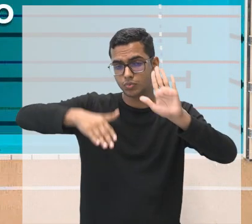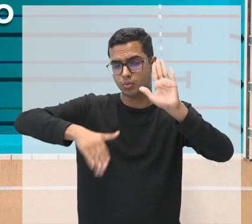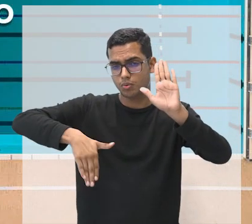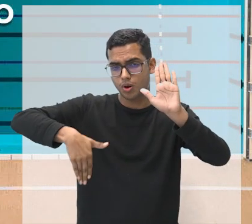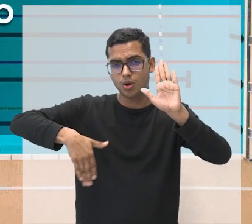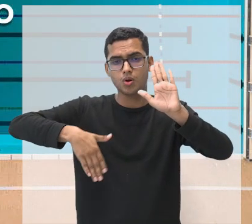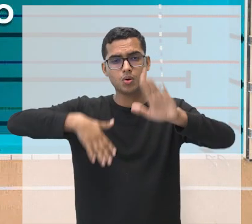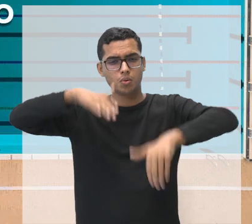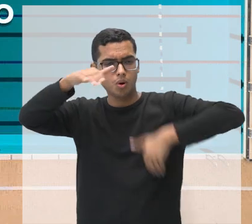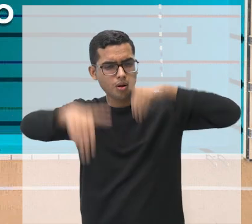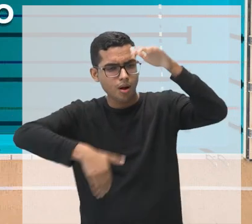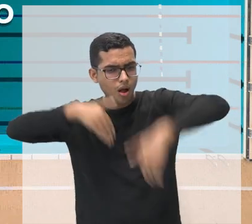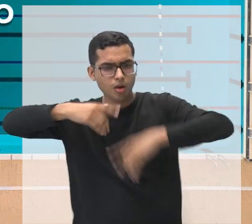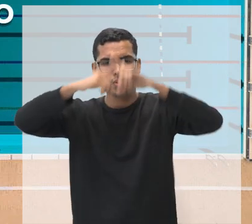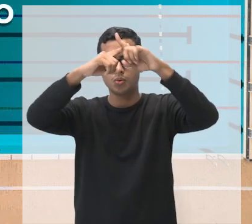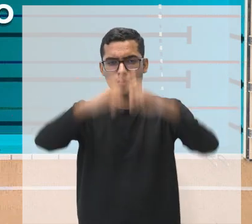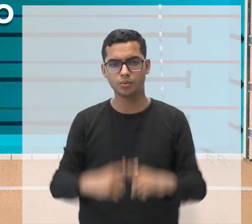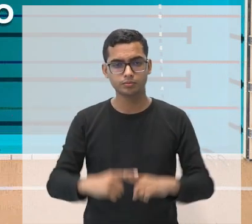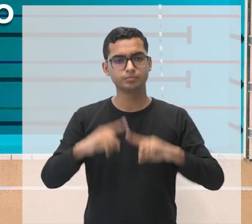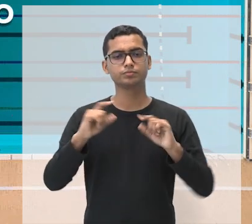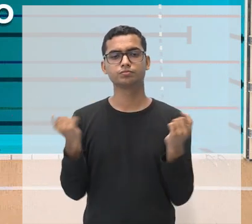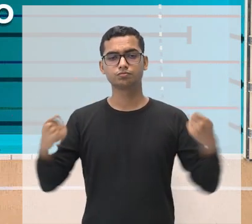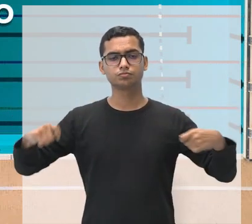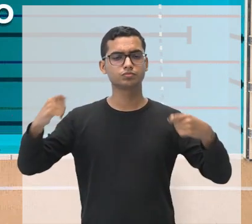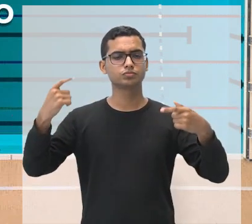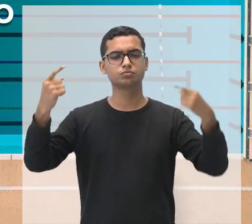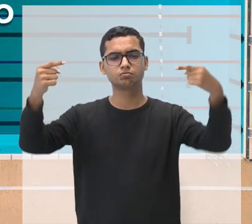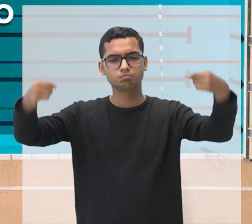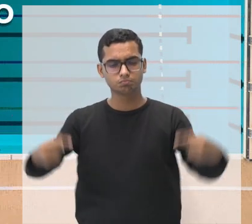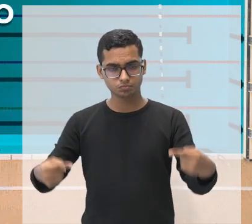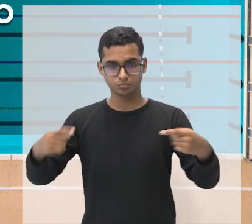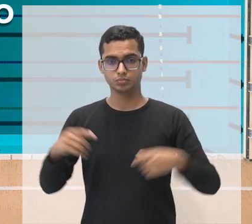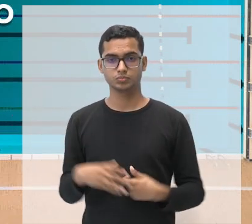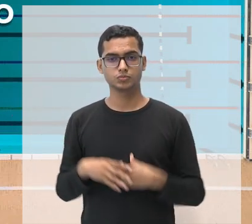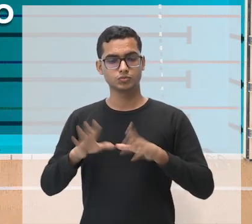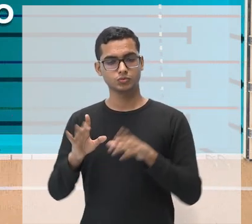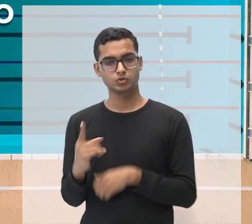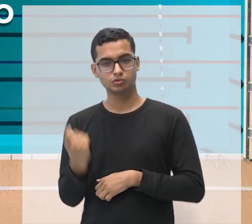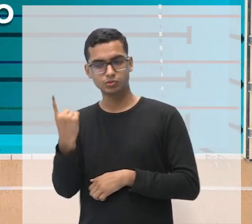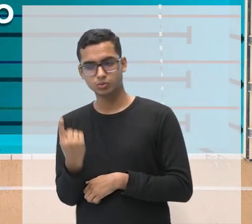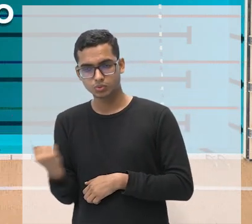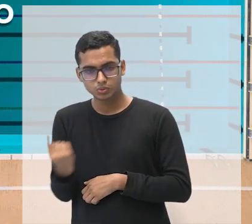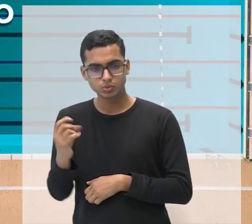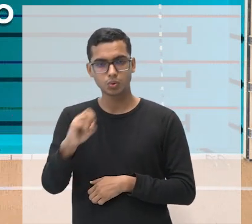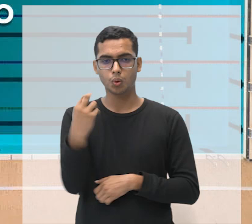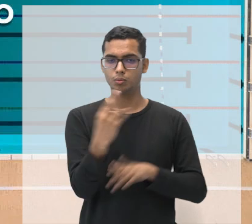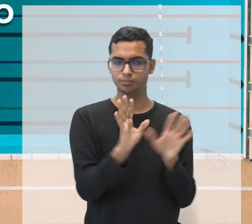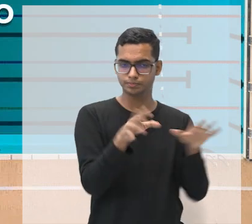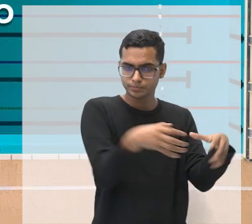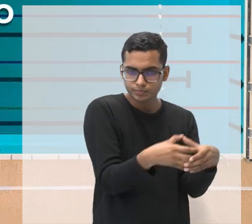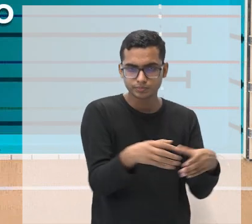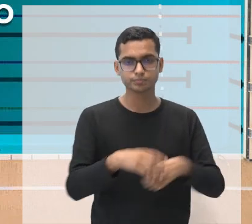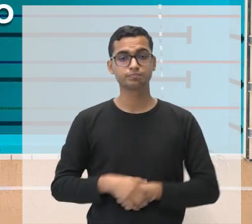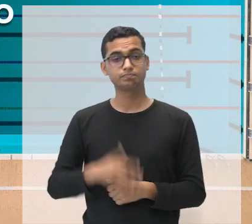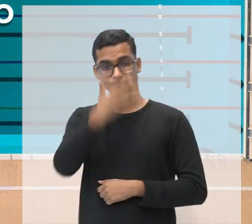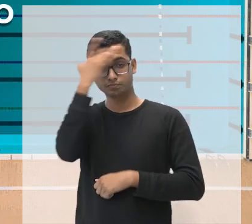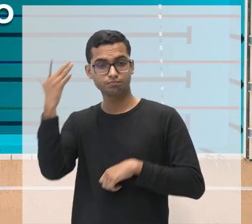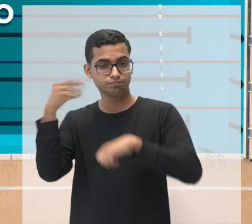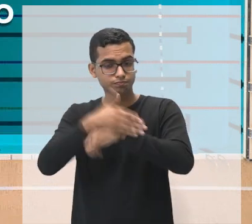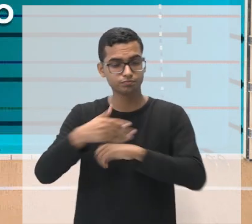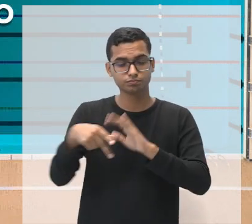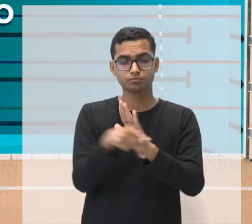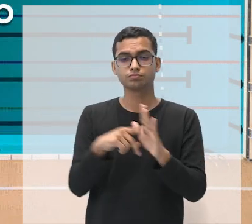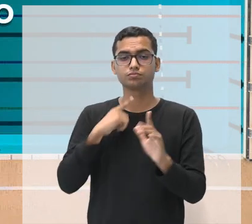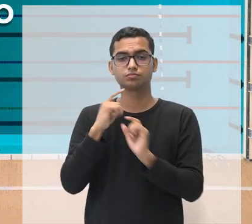natação competitiva, pode ser disputada individualmente ou por equipes. Os